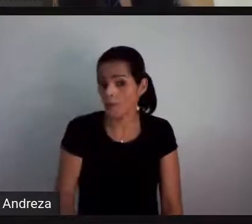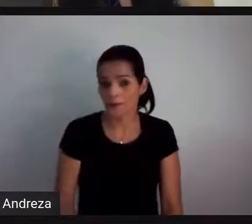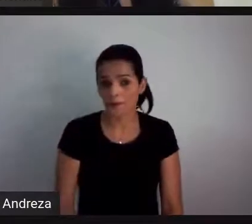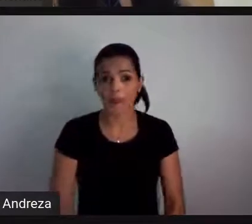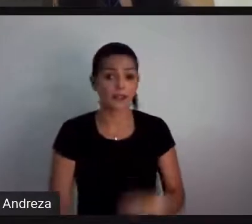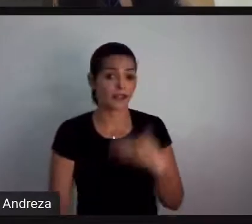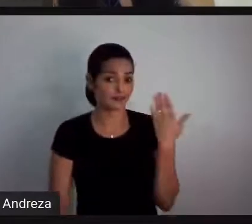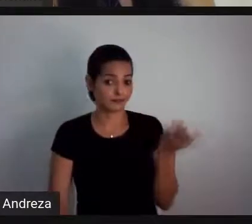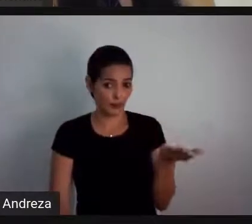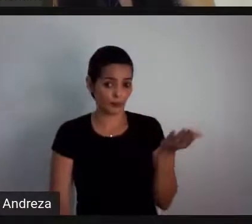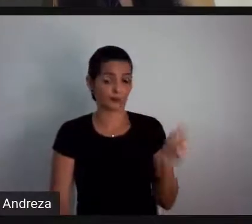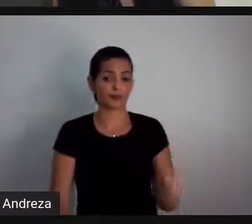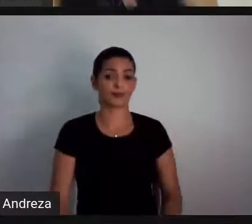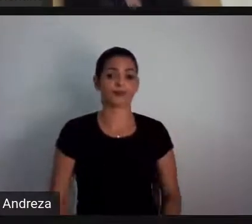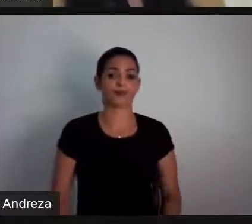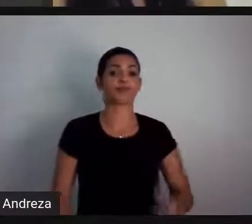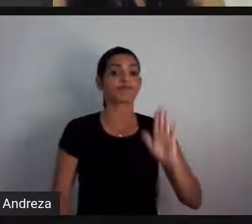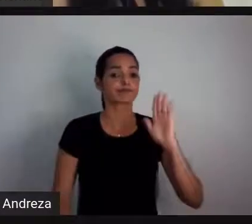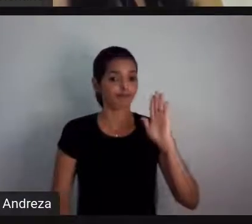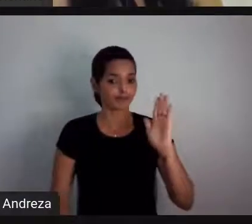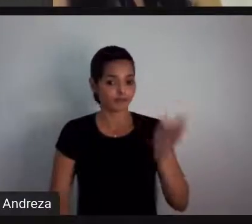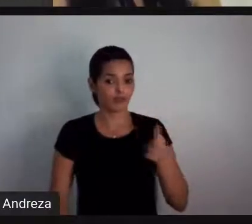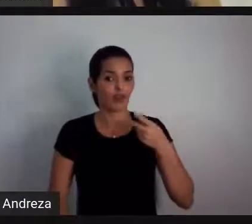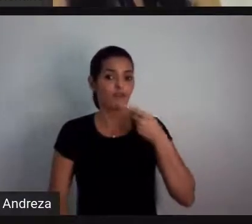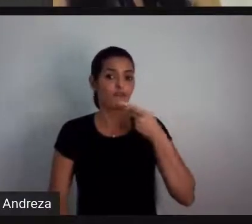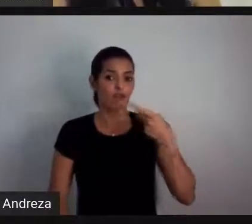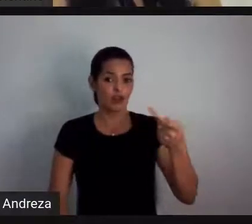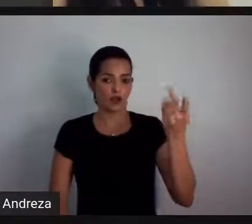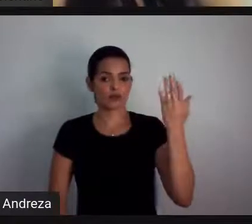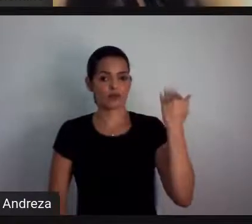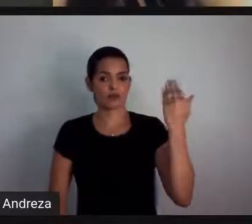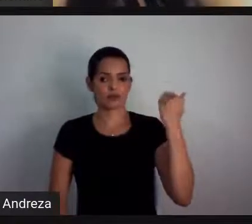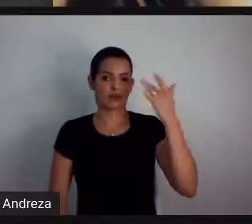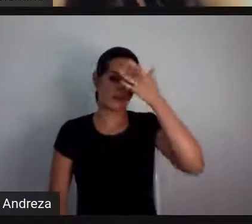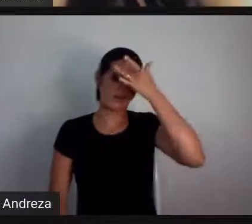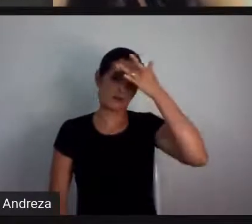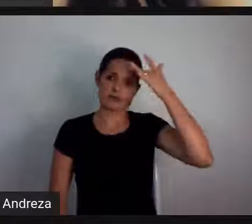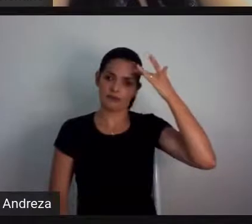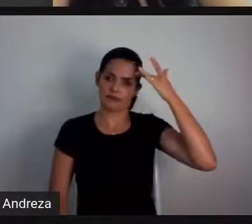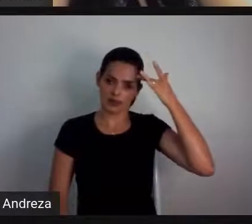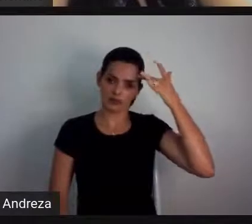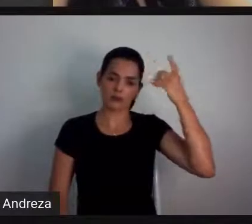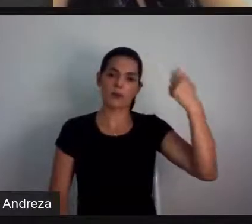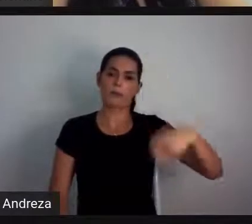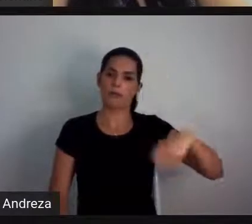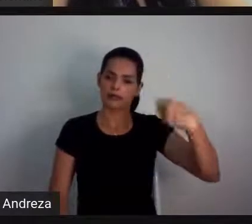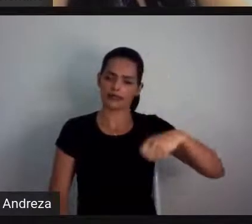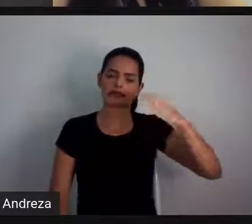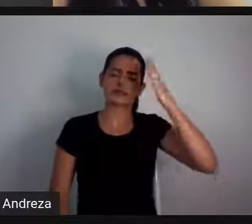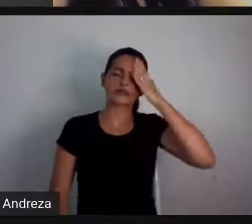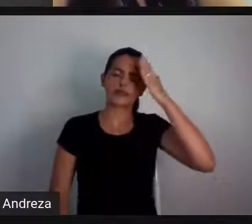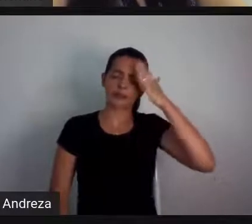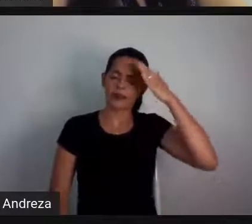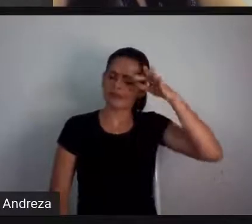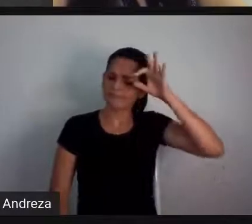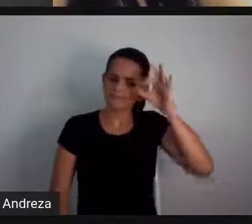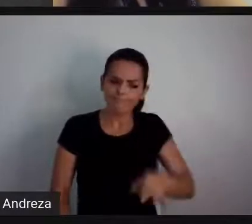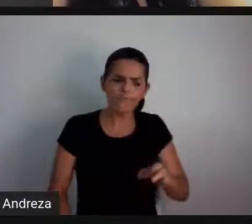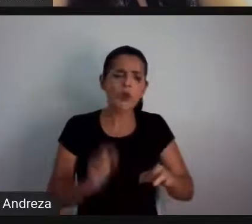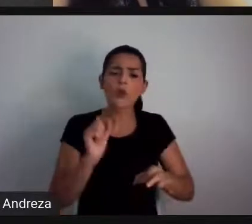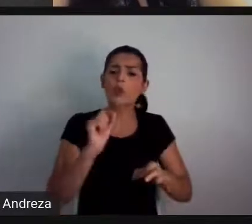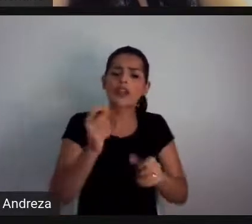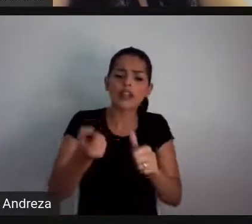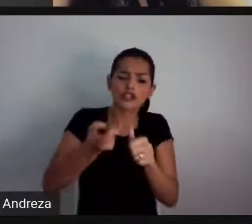eu acho assim, a gente já mencionou isso no começo, que era a pessoa realmente ter a ciência exata, né, do que ela está